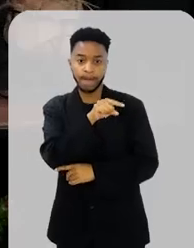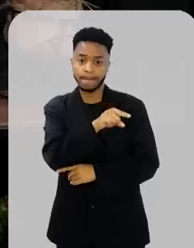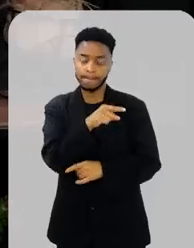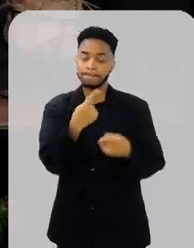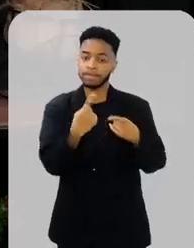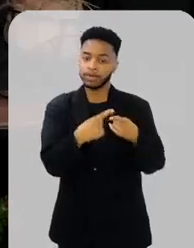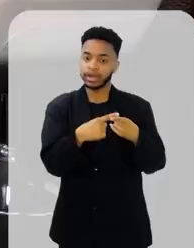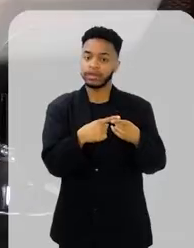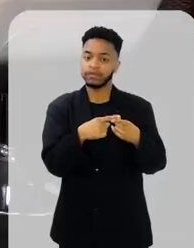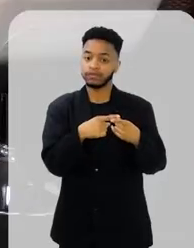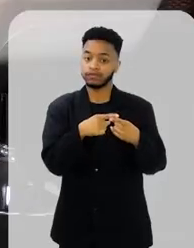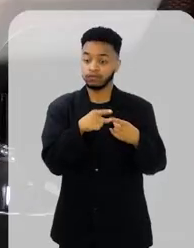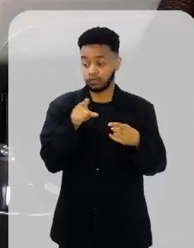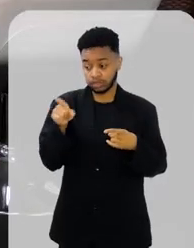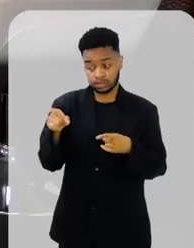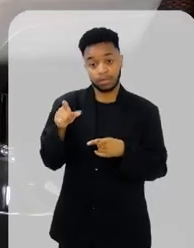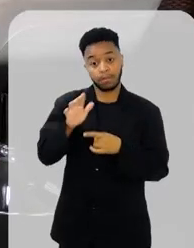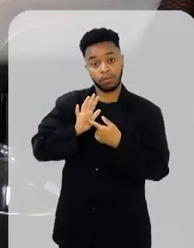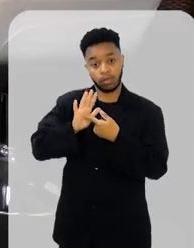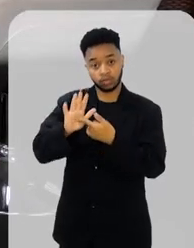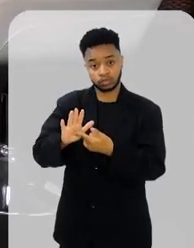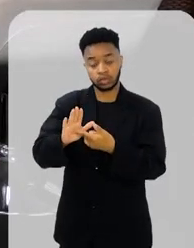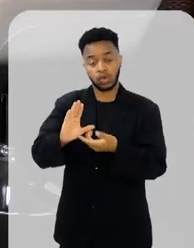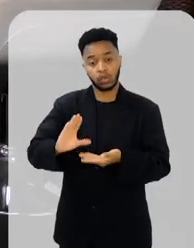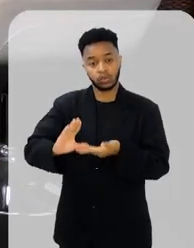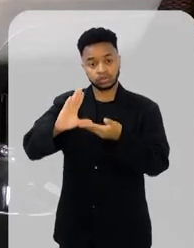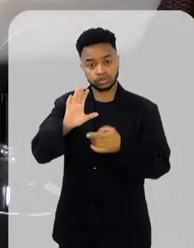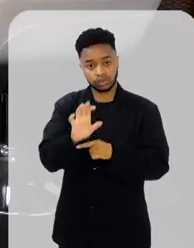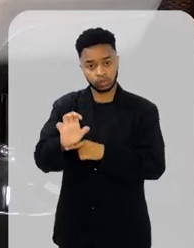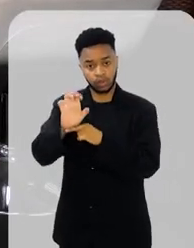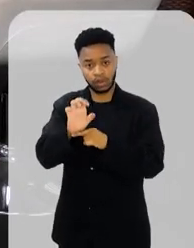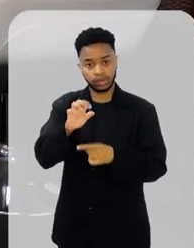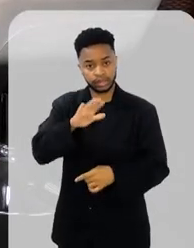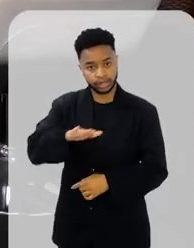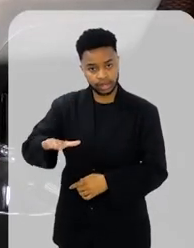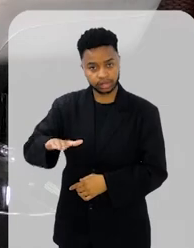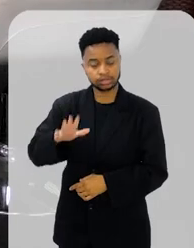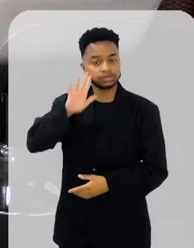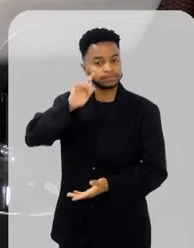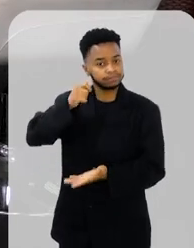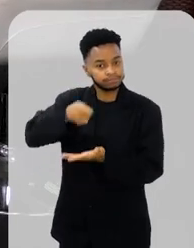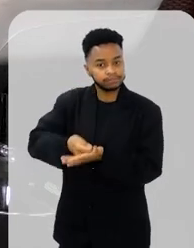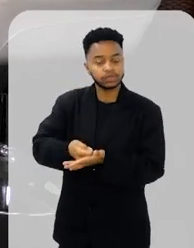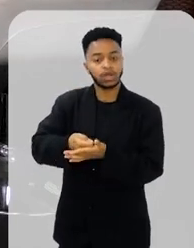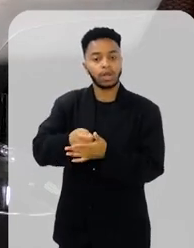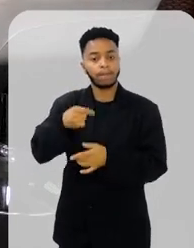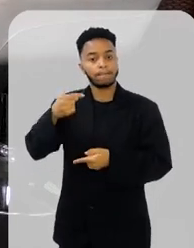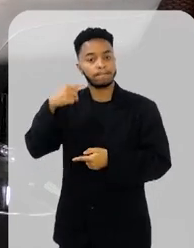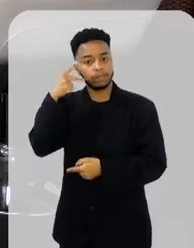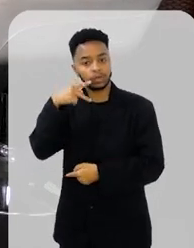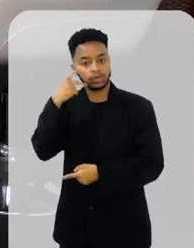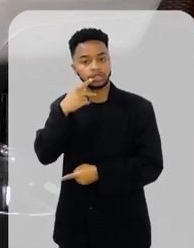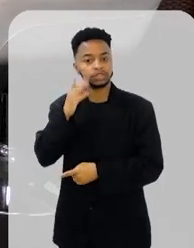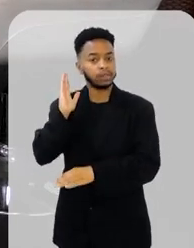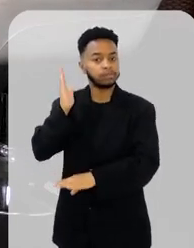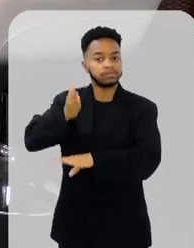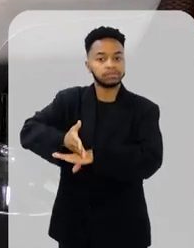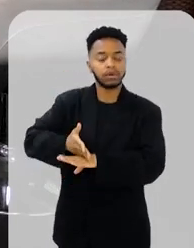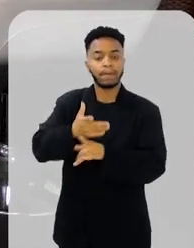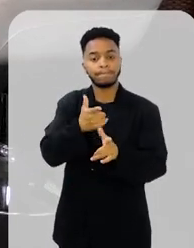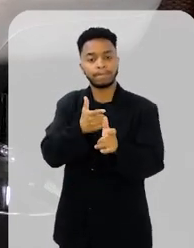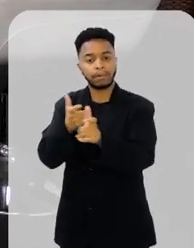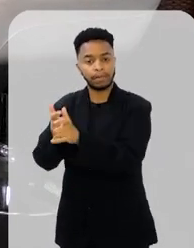questão, porque você sinaliza que um órgão público como o Conselho Estadual da Criança deliberam uma política de enfrentamento